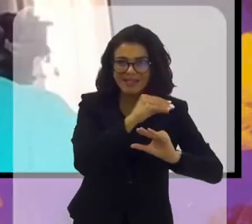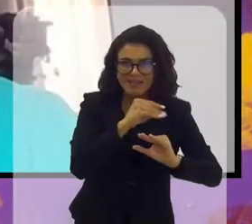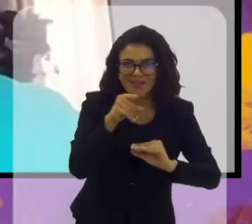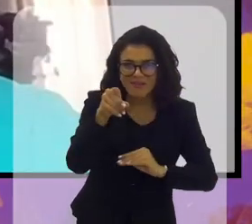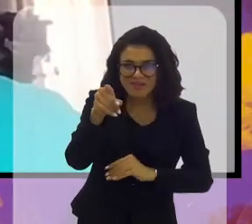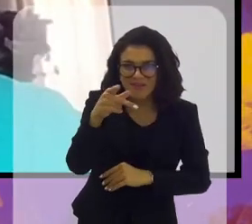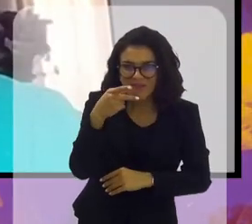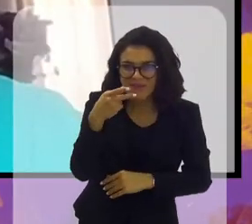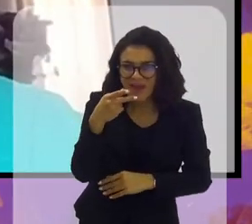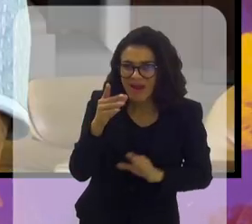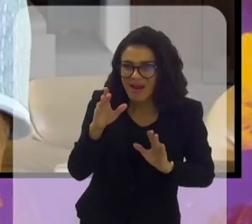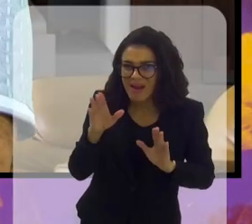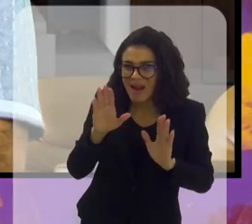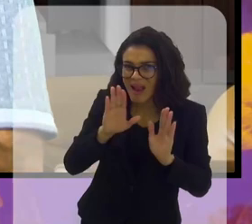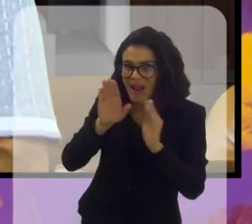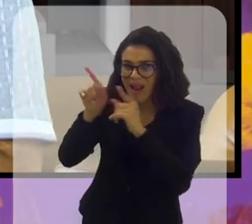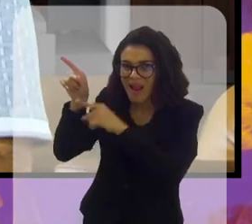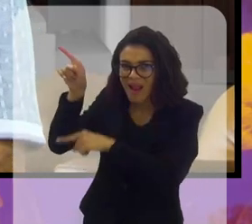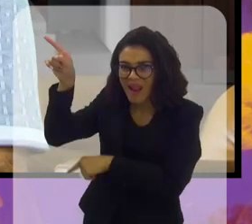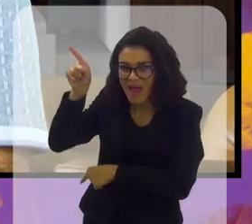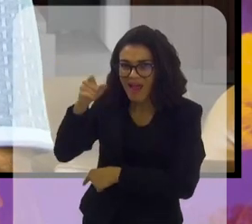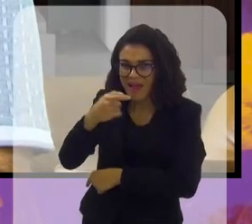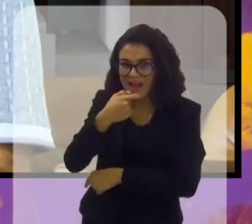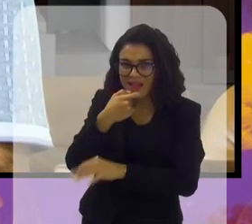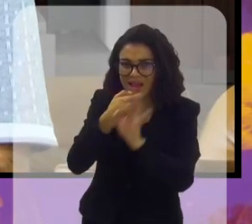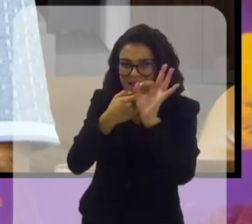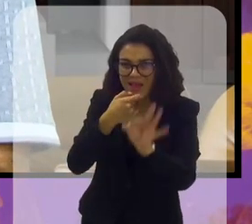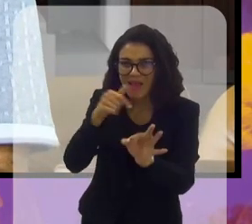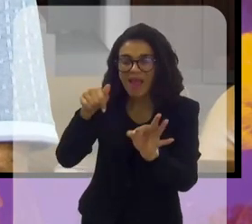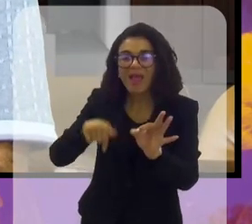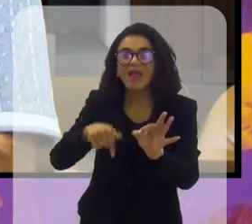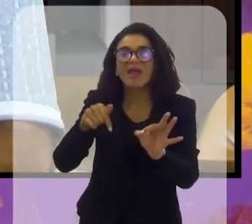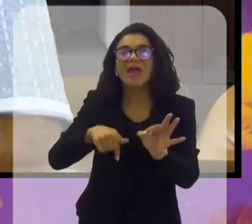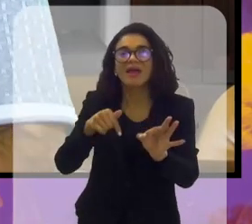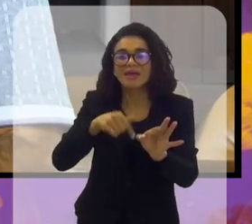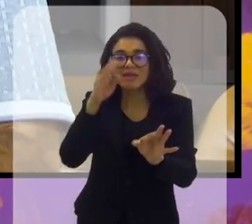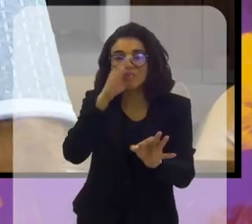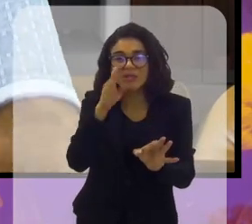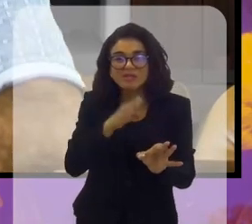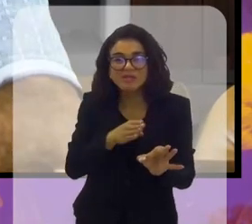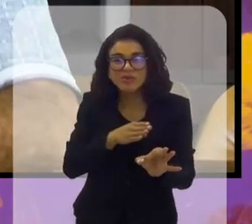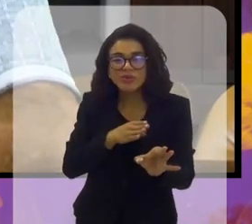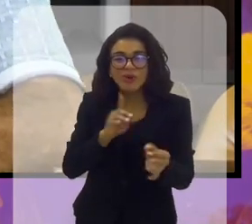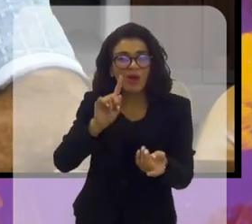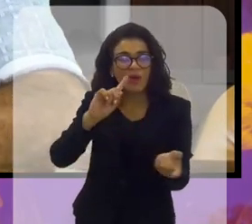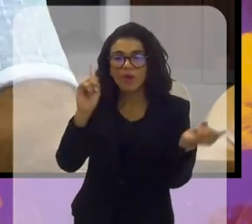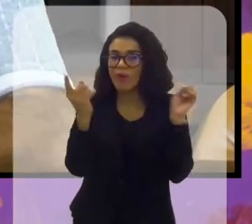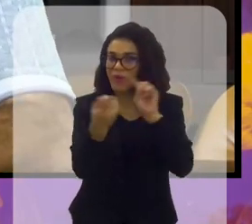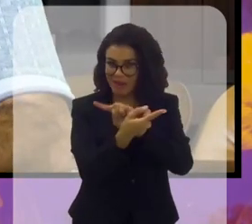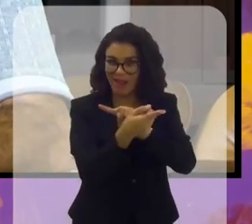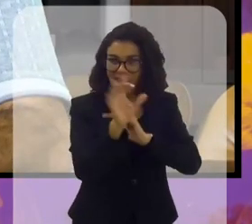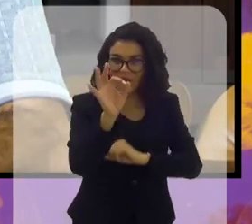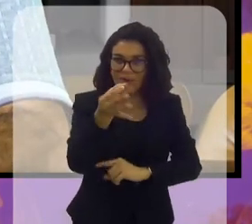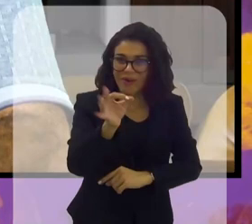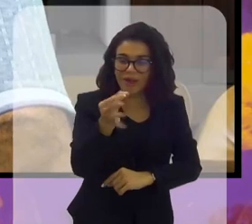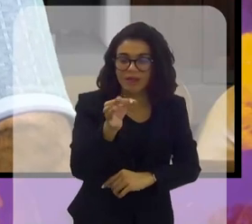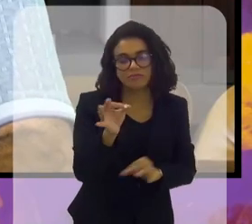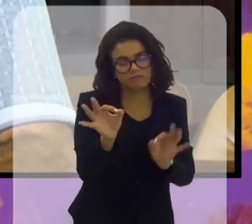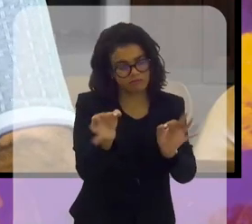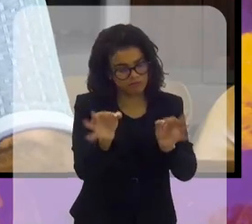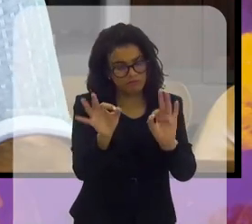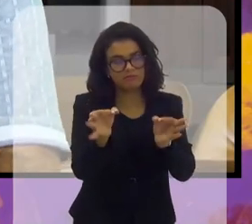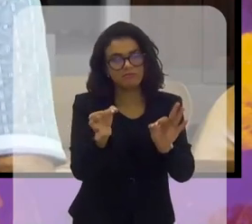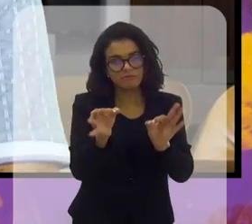contrário. isso você cita para a Inglaterra, que é frio. E aqui Aqui no nós fizemos Brasil, ao nós contrário. temos. Aqui vocês fizeram ao